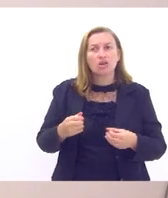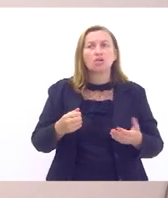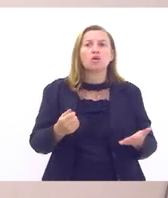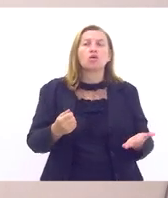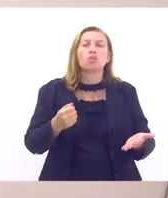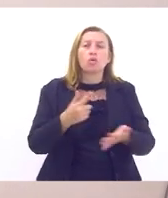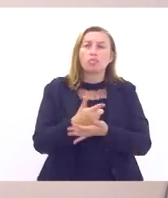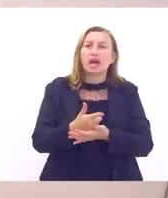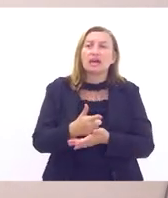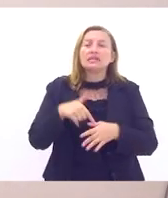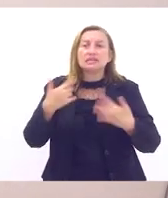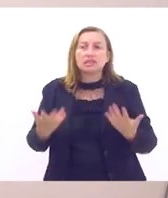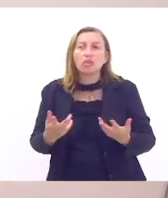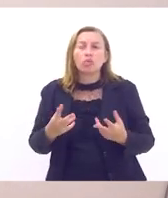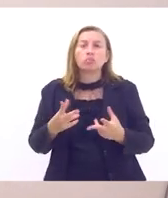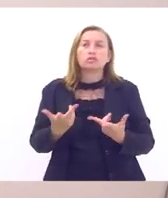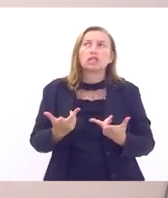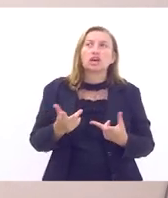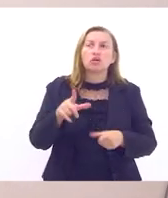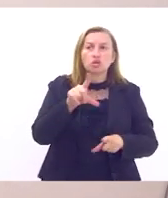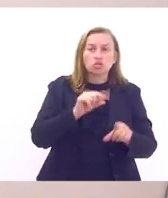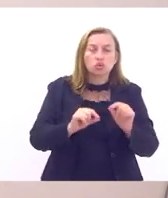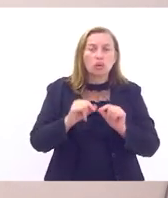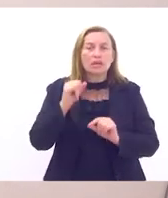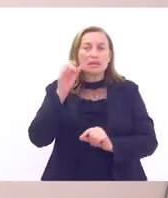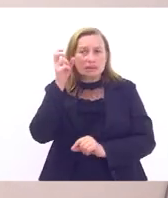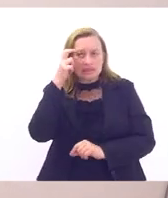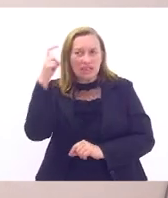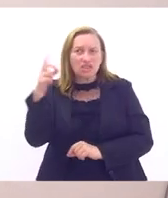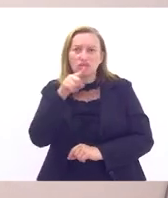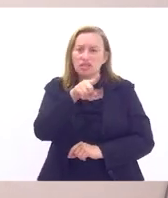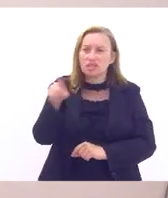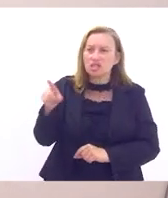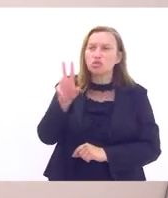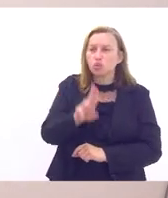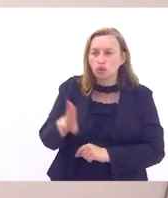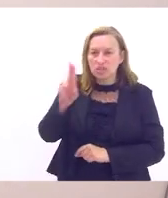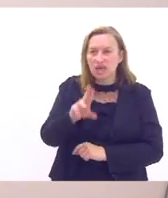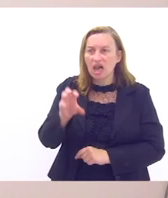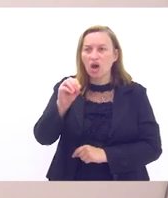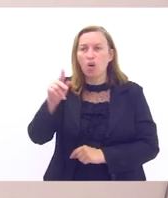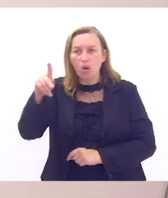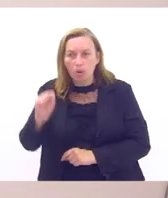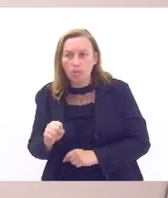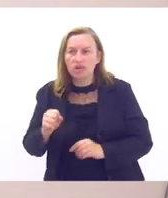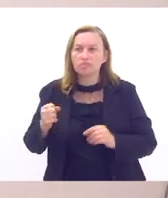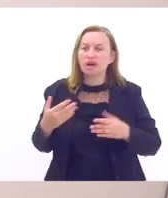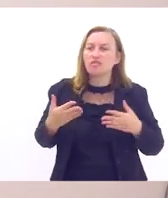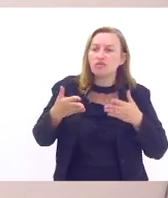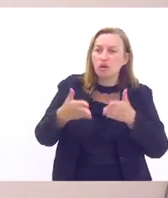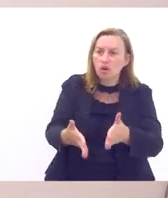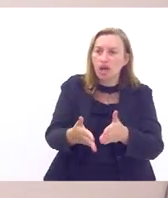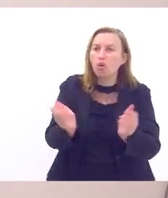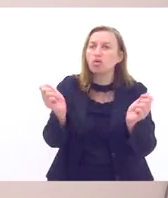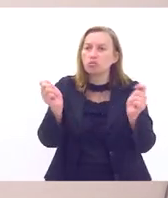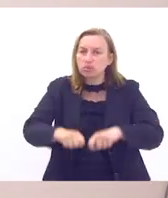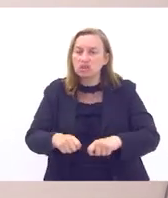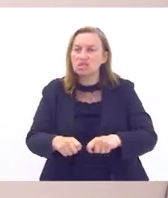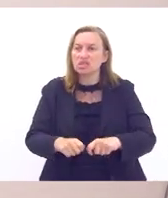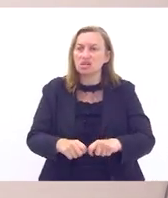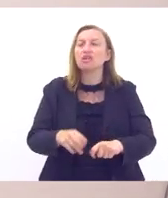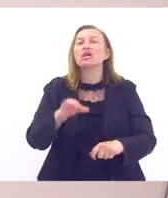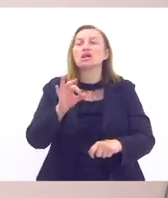de compra. Então, eu acho que é uma opção extremamente inteligente vocês usarem a OPAS para centralizar o que for possível e o